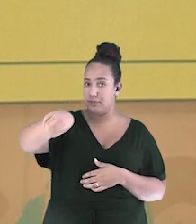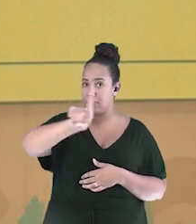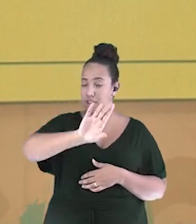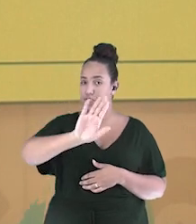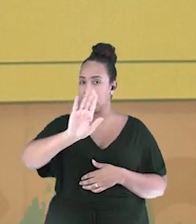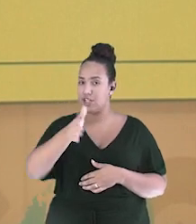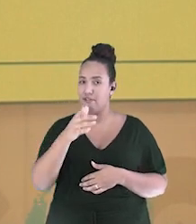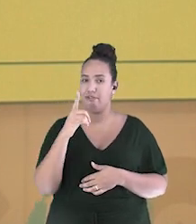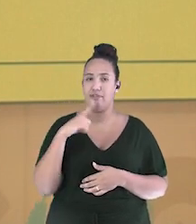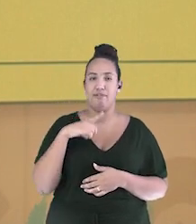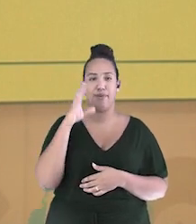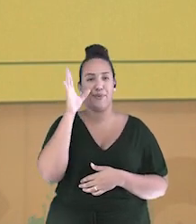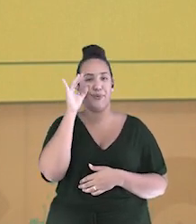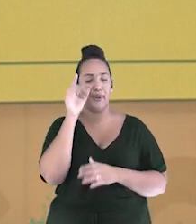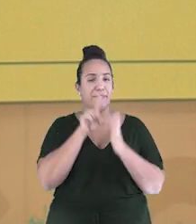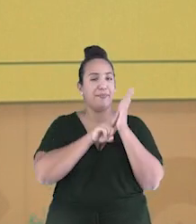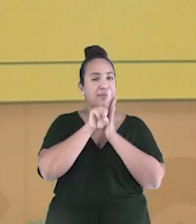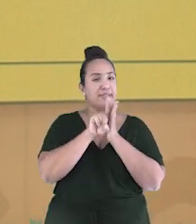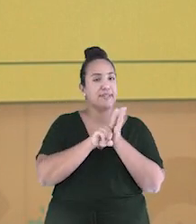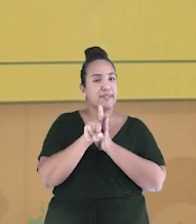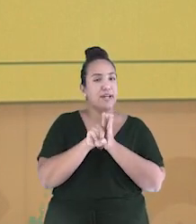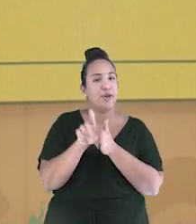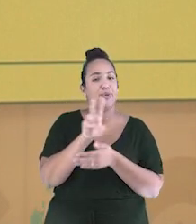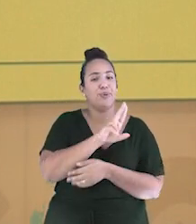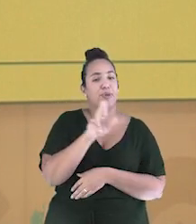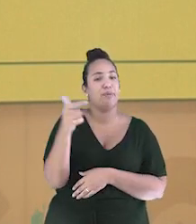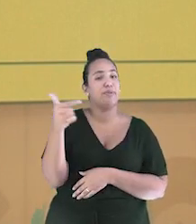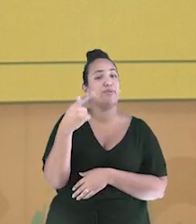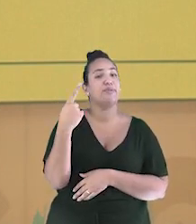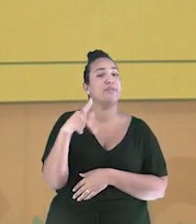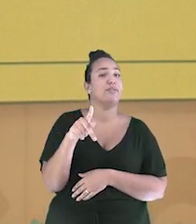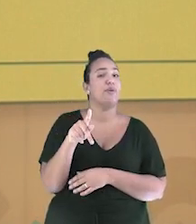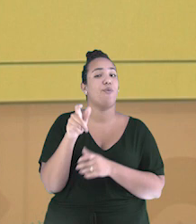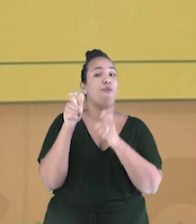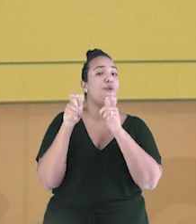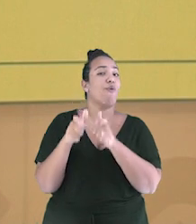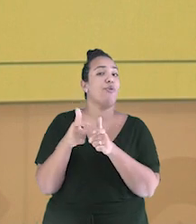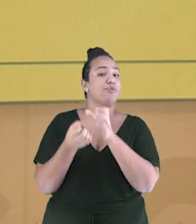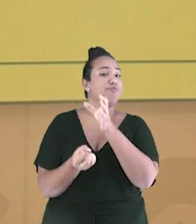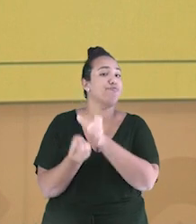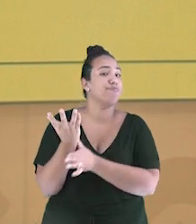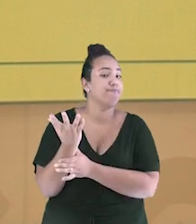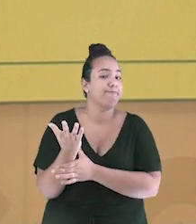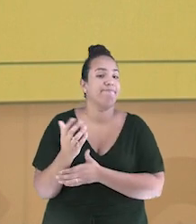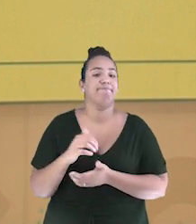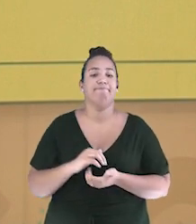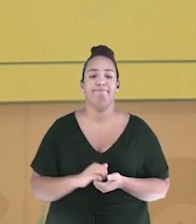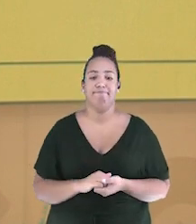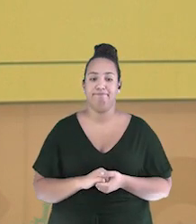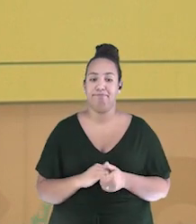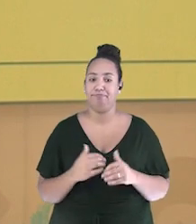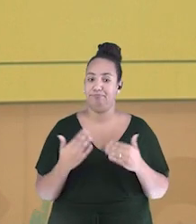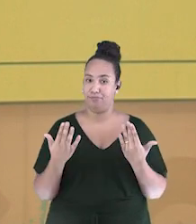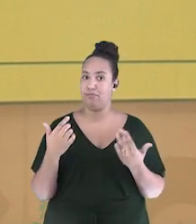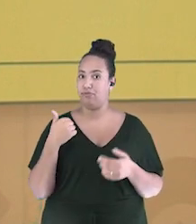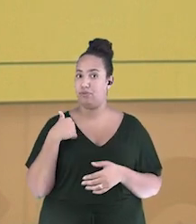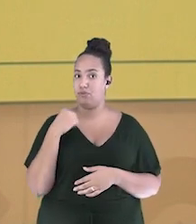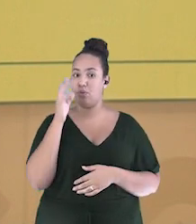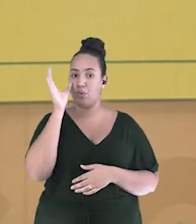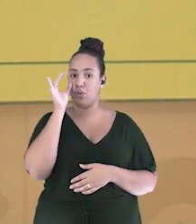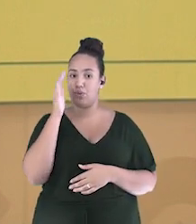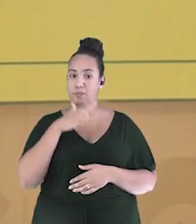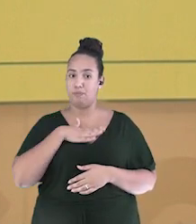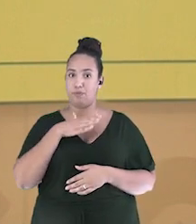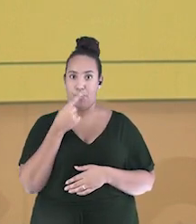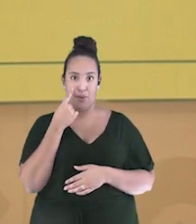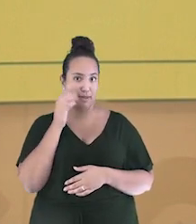já teve a curiosidade de pesquisar a origem do seu sobrenome. Será que teve? Bom, eu tive.